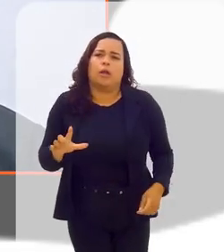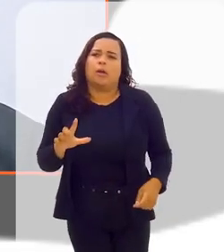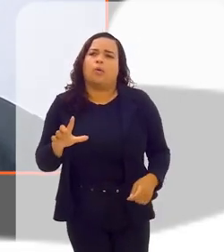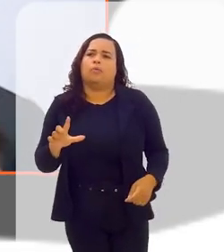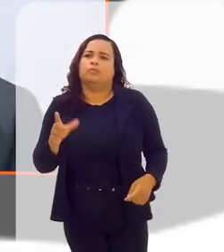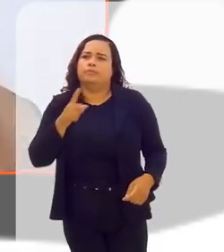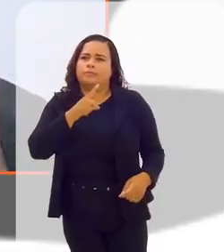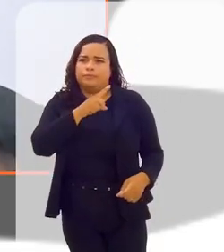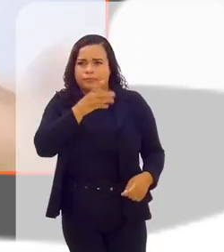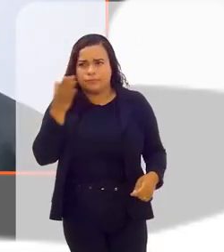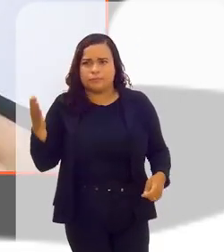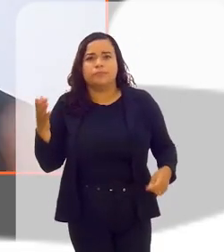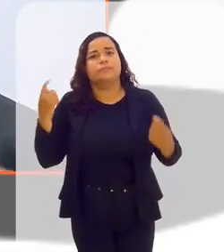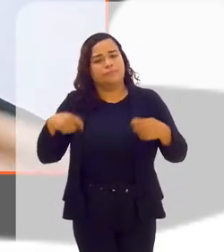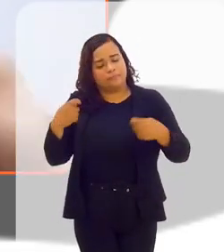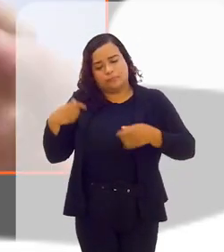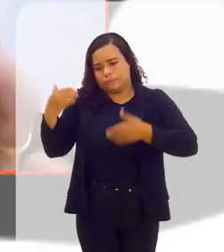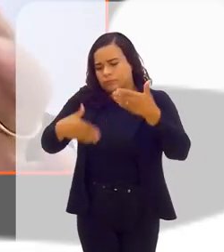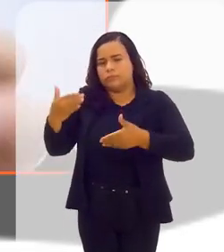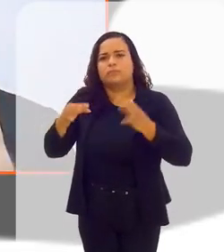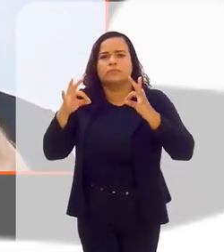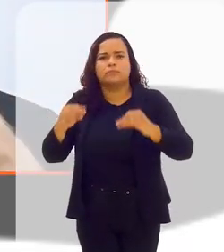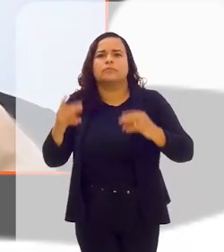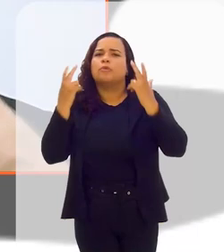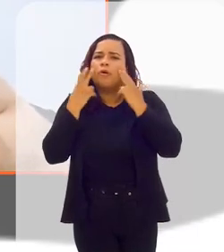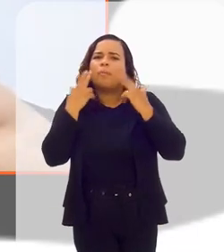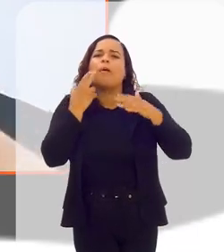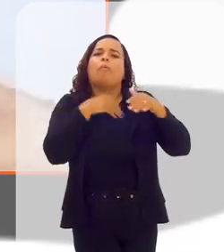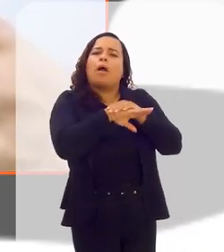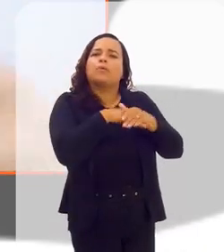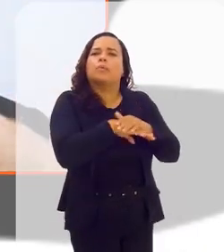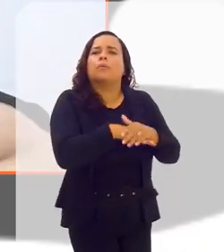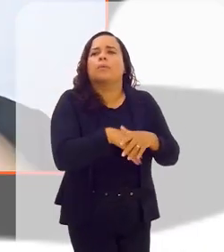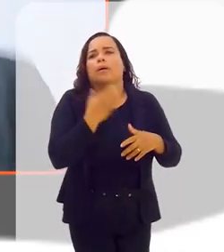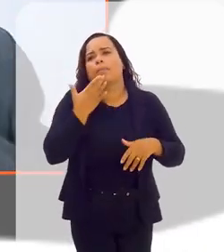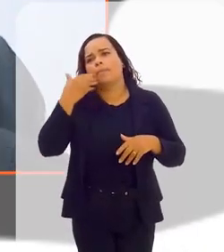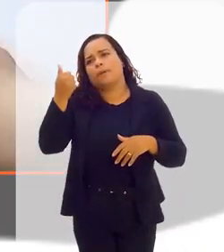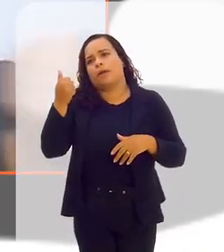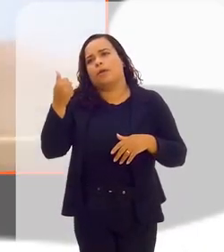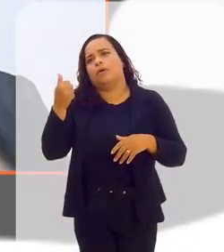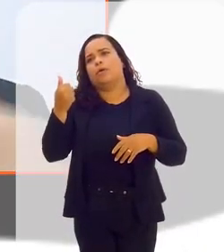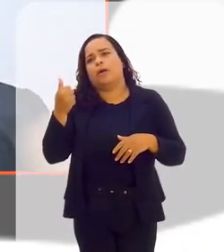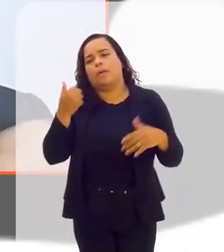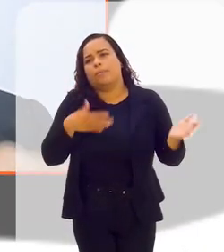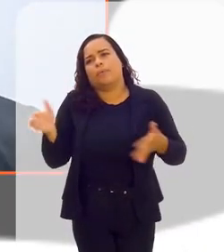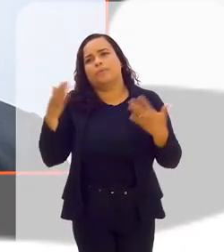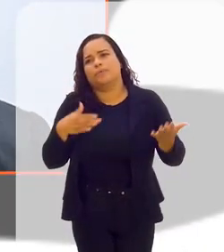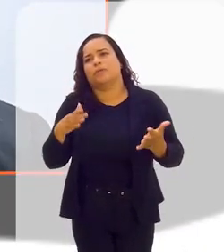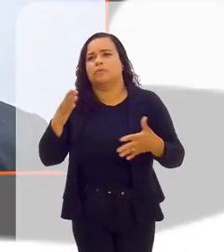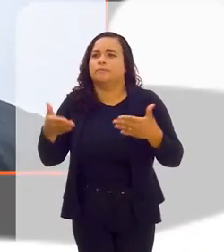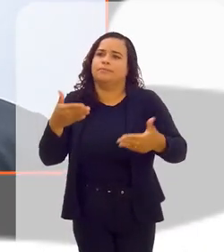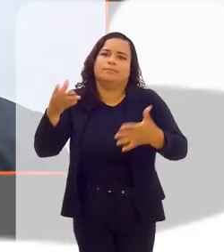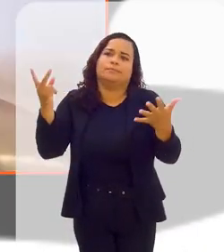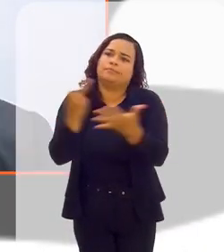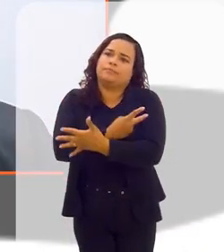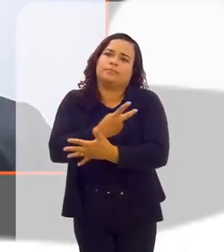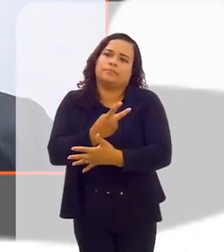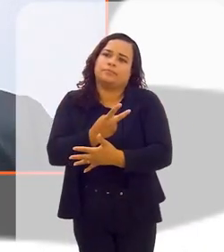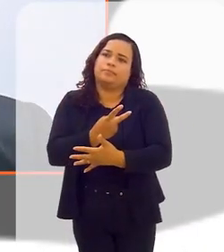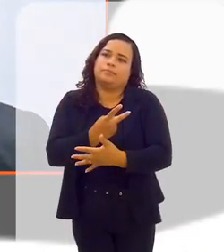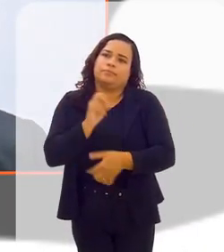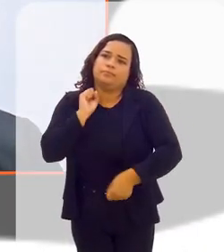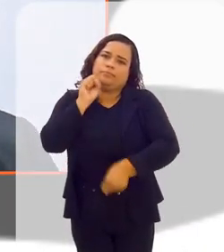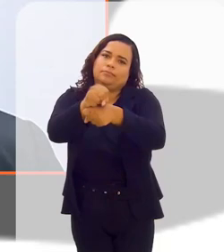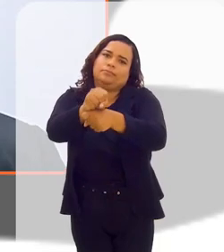neste momento, eles acabaram tendo que fazer os procedimentos normais de estocagem para melhorar o setup de produção. E foi